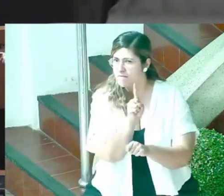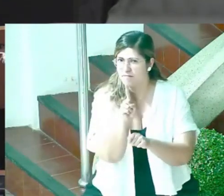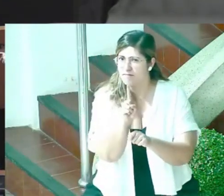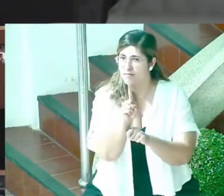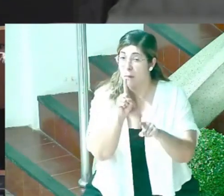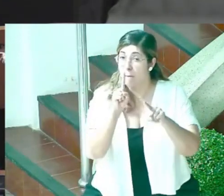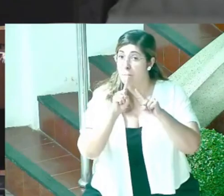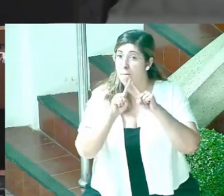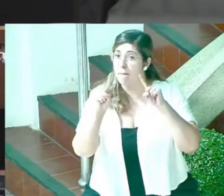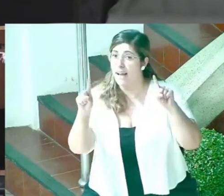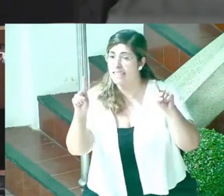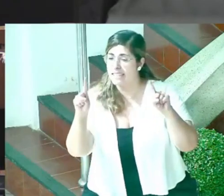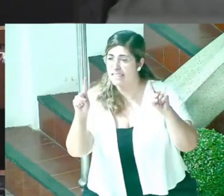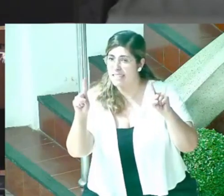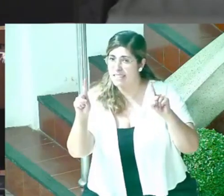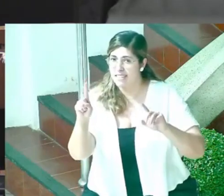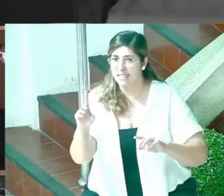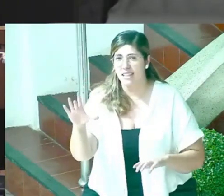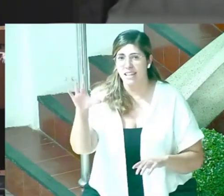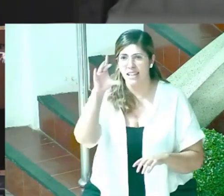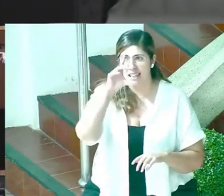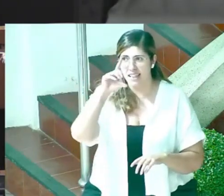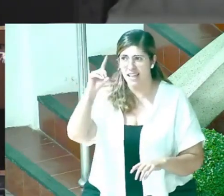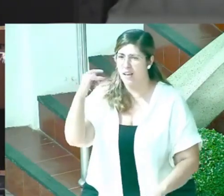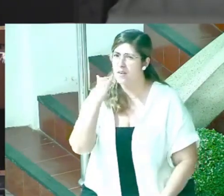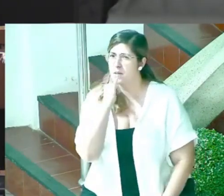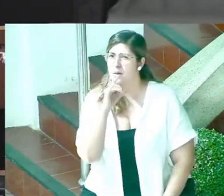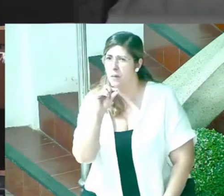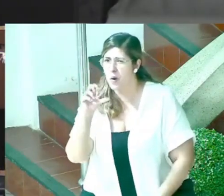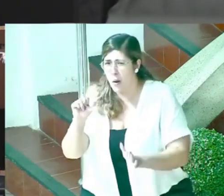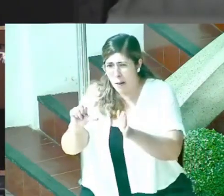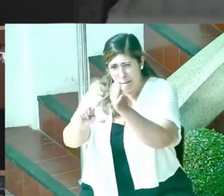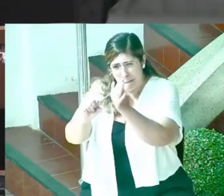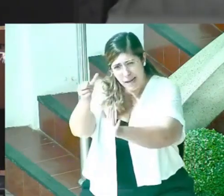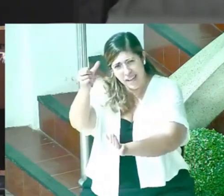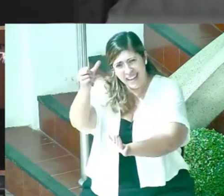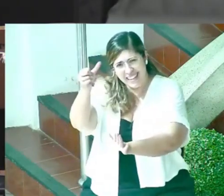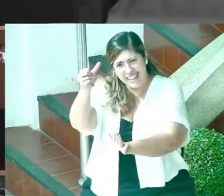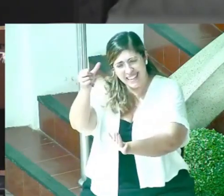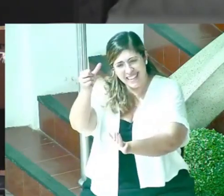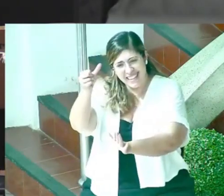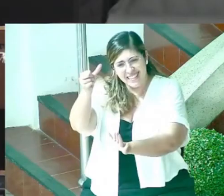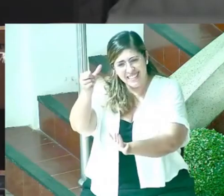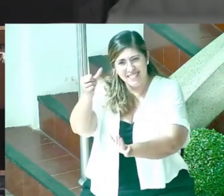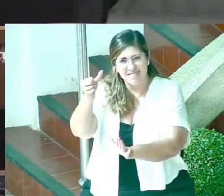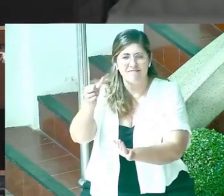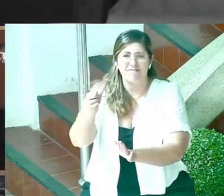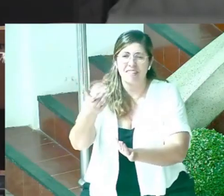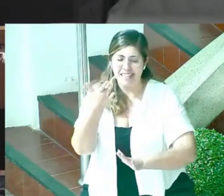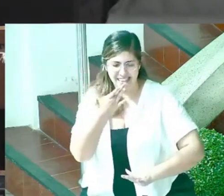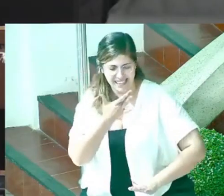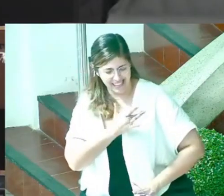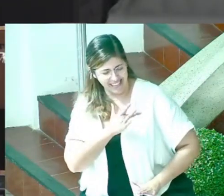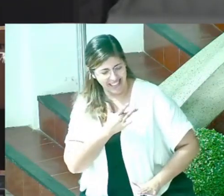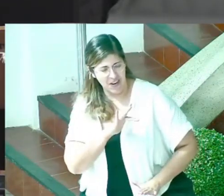palavra. Fala conosco porque nós estamos diante de um tema tão difícil, tão